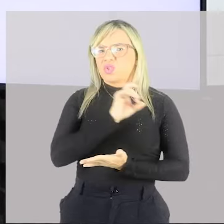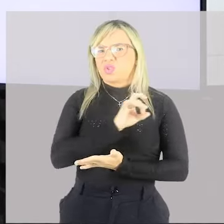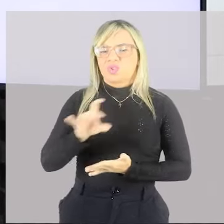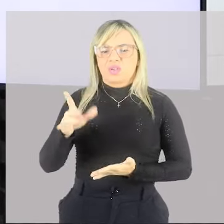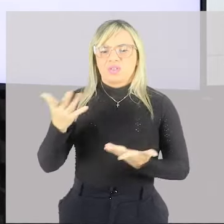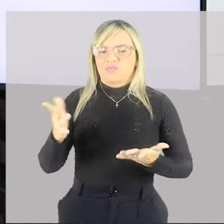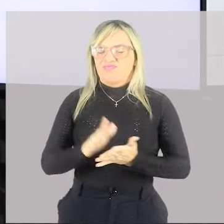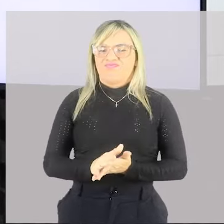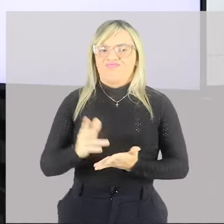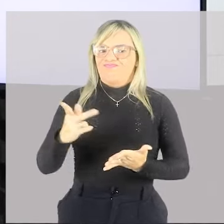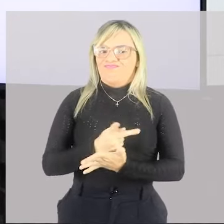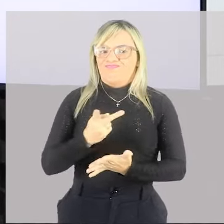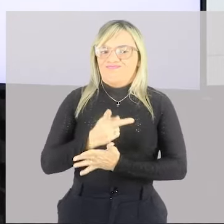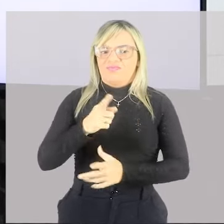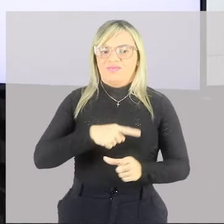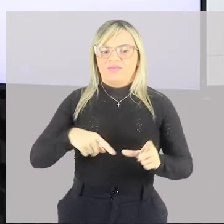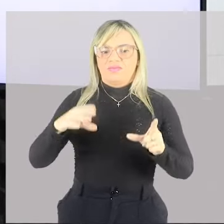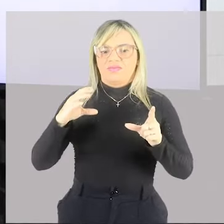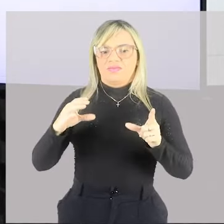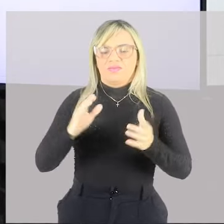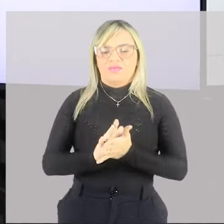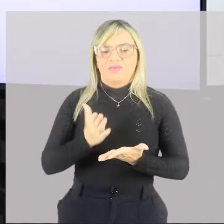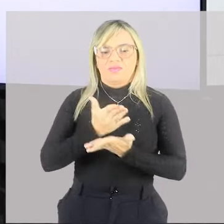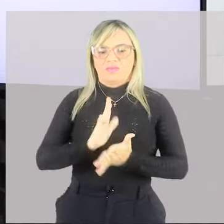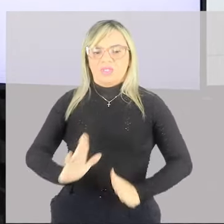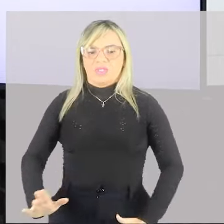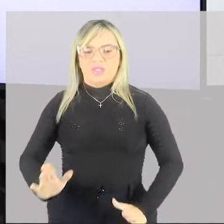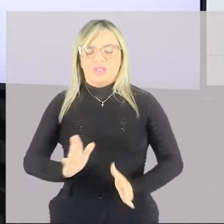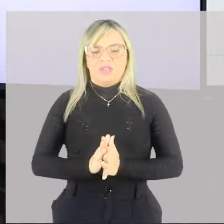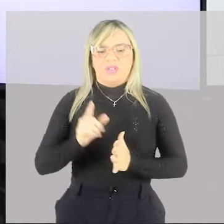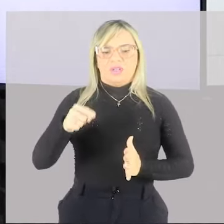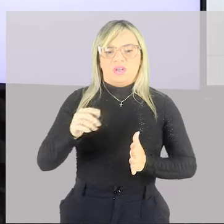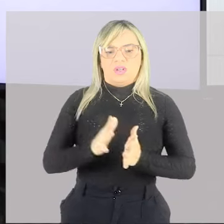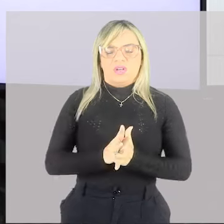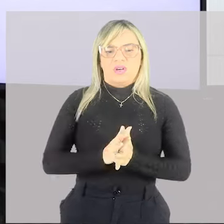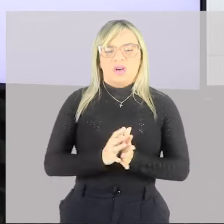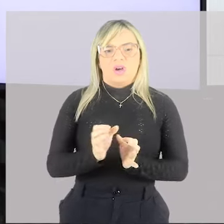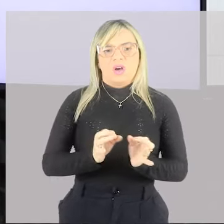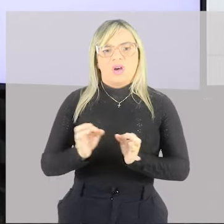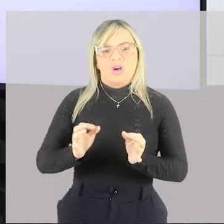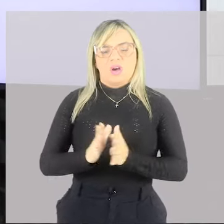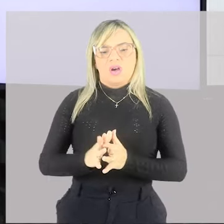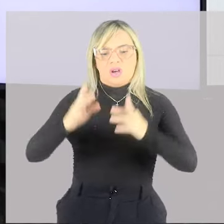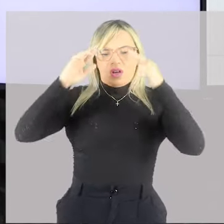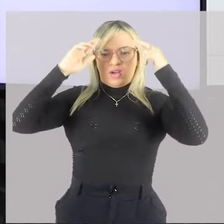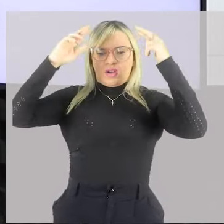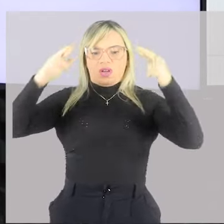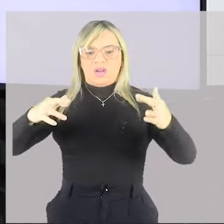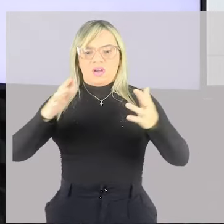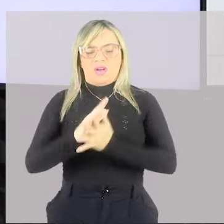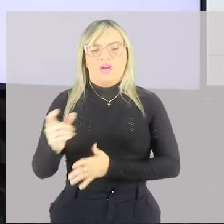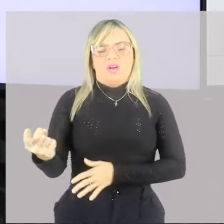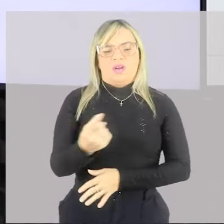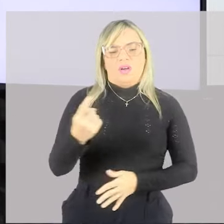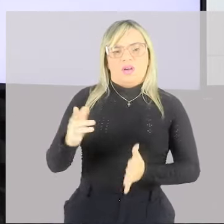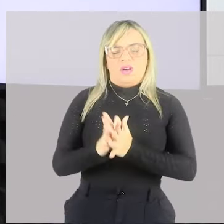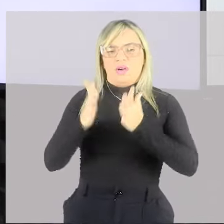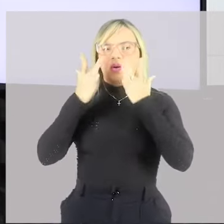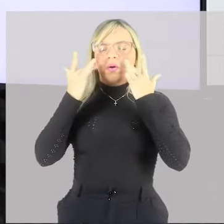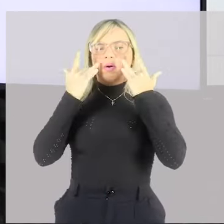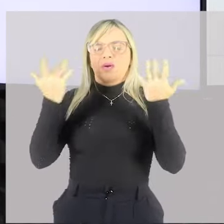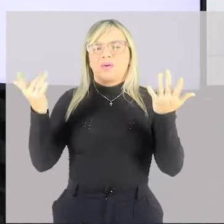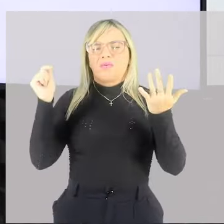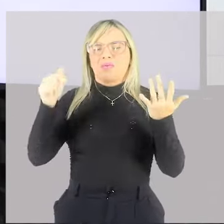provável ruptura da disciplina hierárquica o que que é disciplina hierárquica quem manda quem obedece a arte pré-histórica servia para isso para